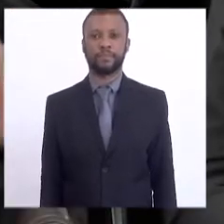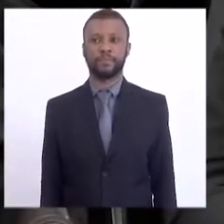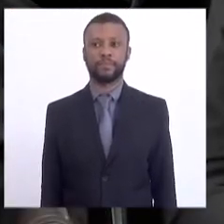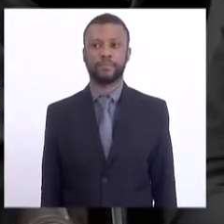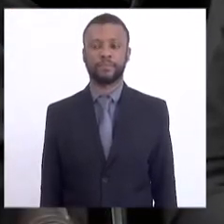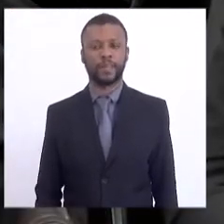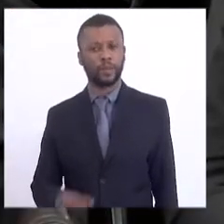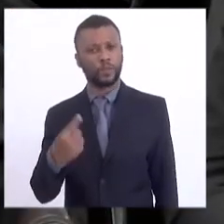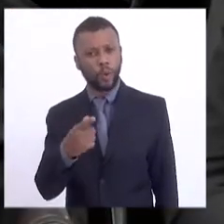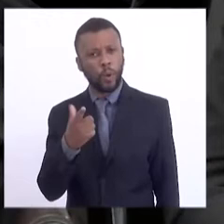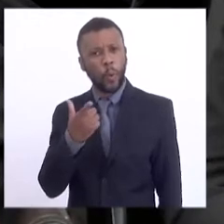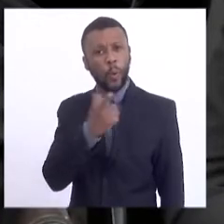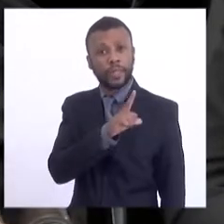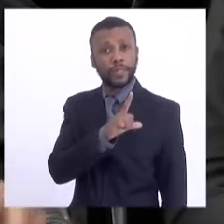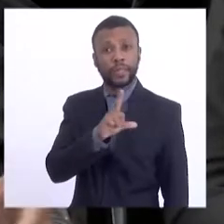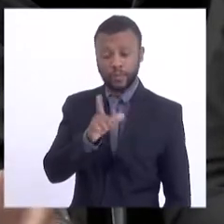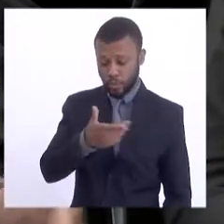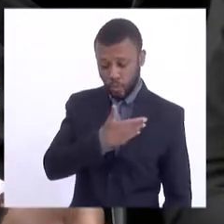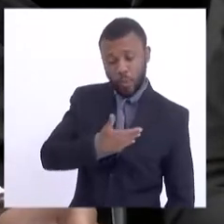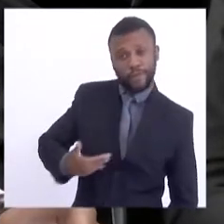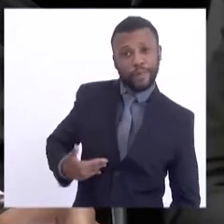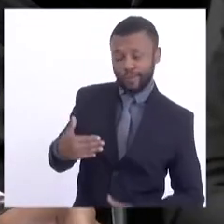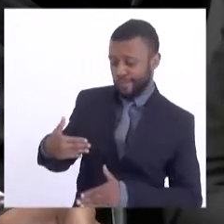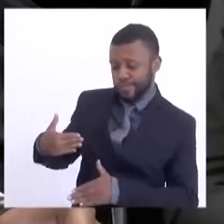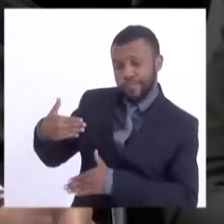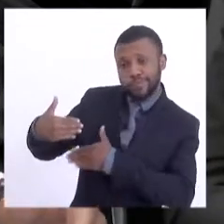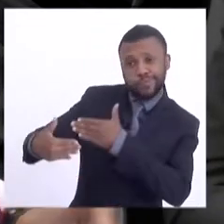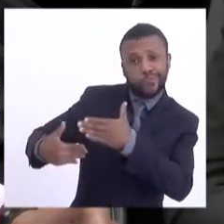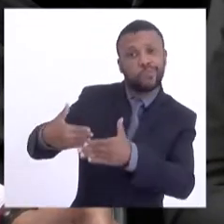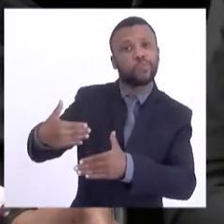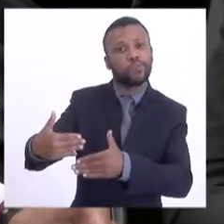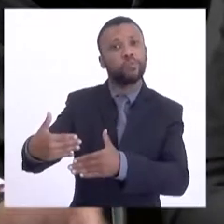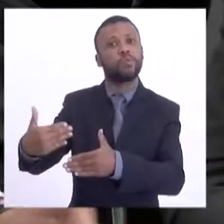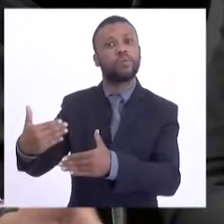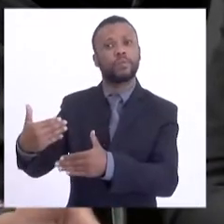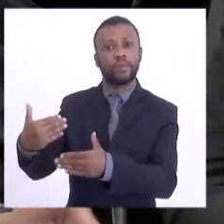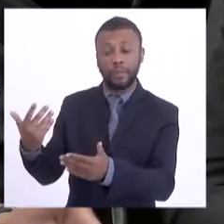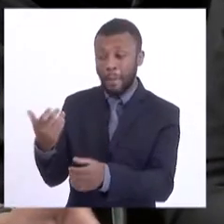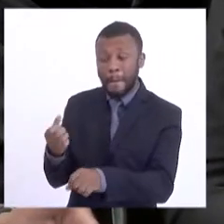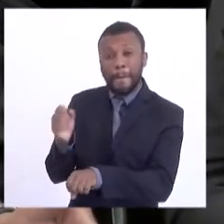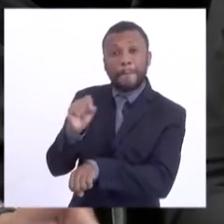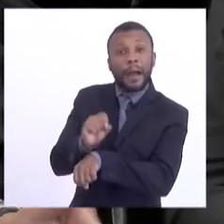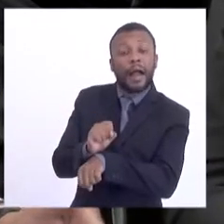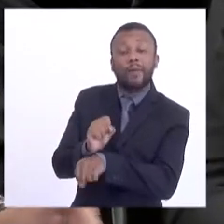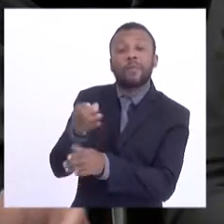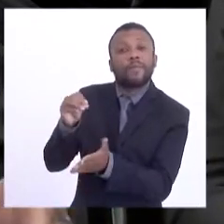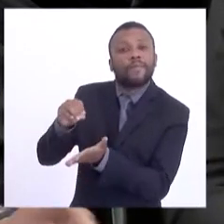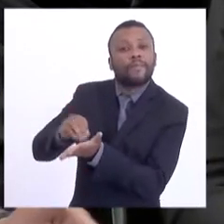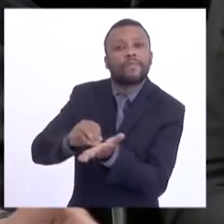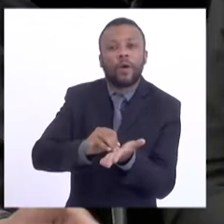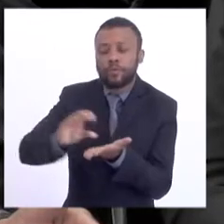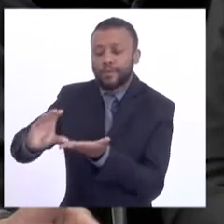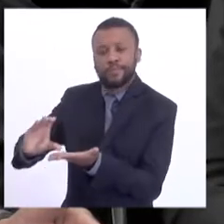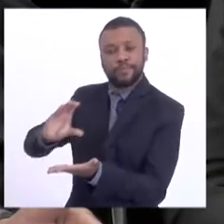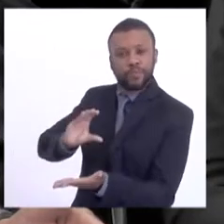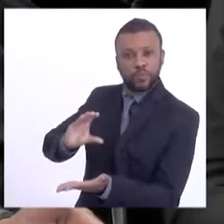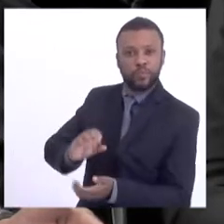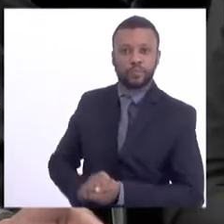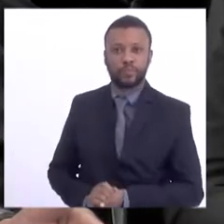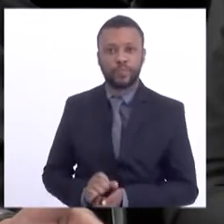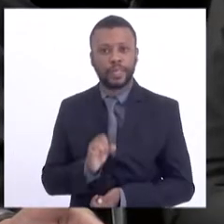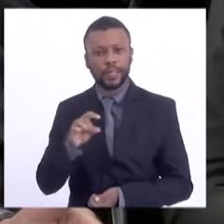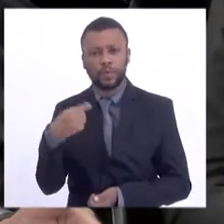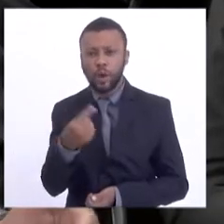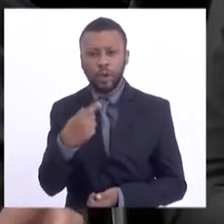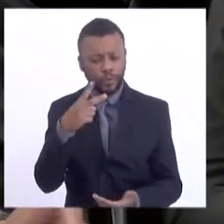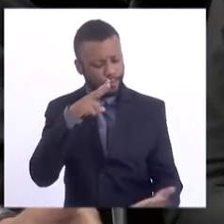tempo todo eu estava andando o tempo todo e não parar por falta de recurso se os senhores observarem de uma